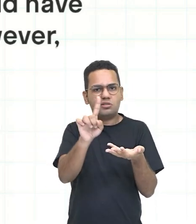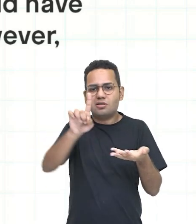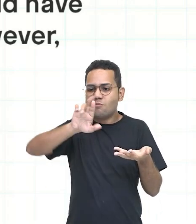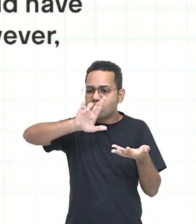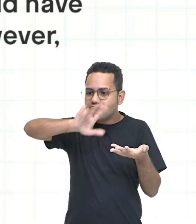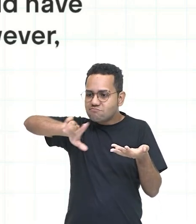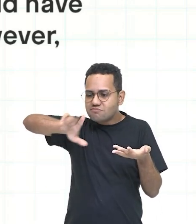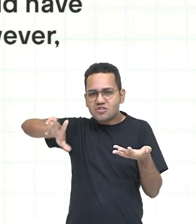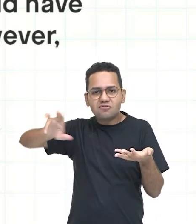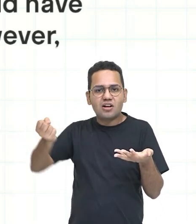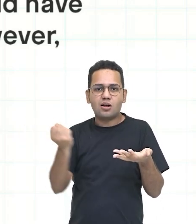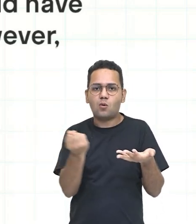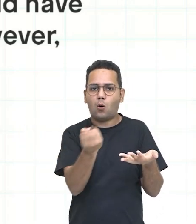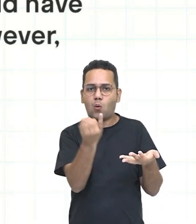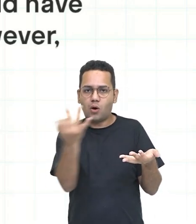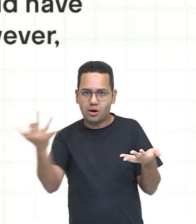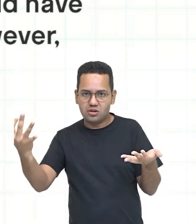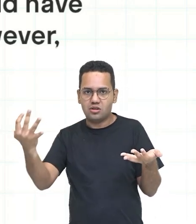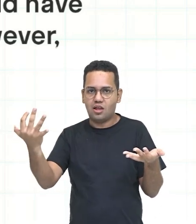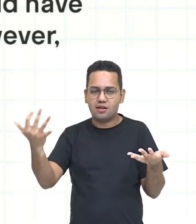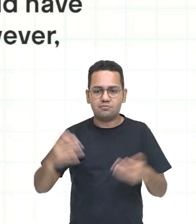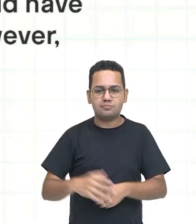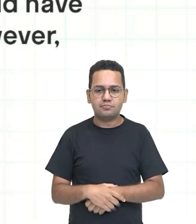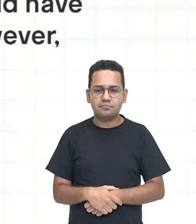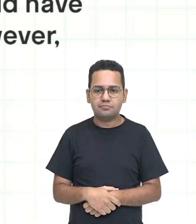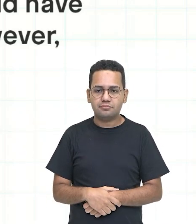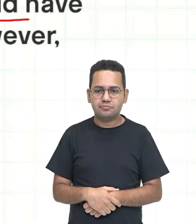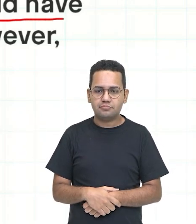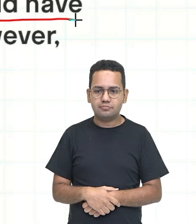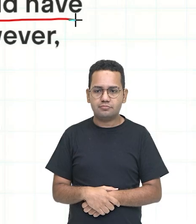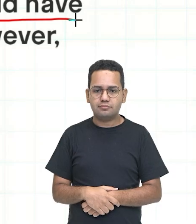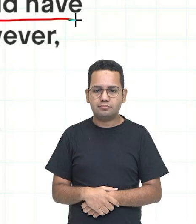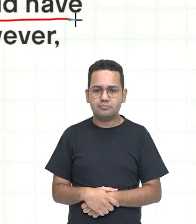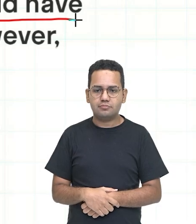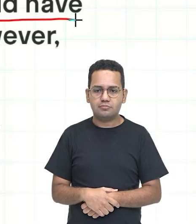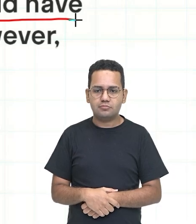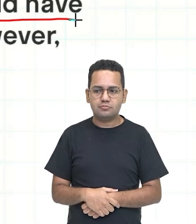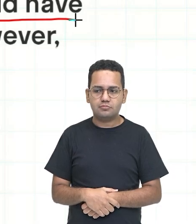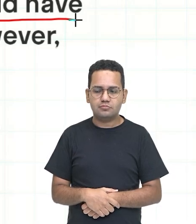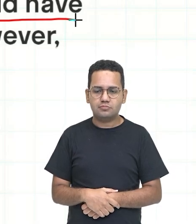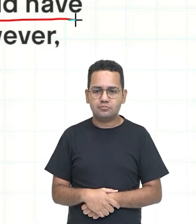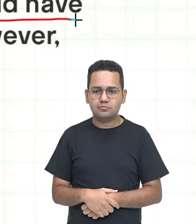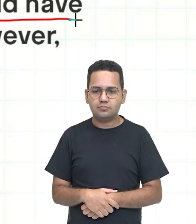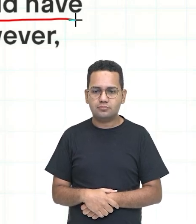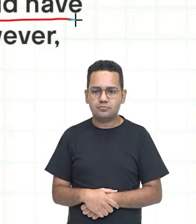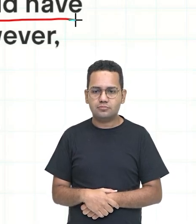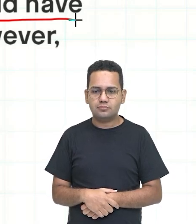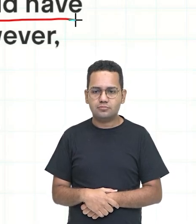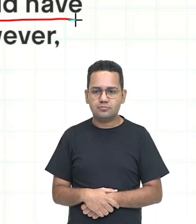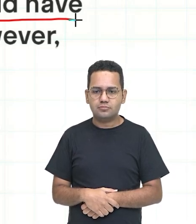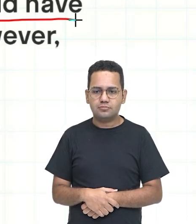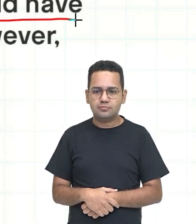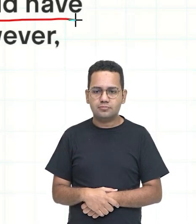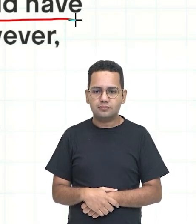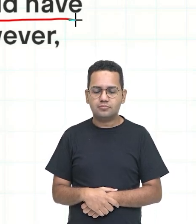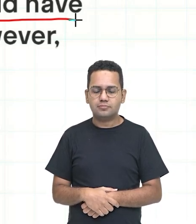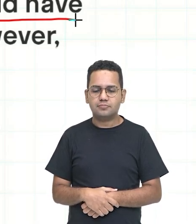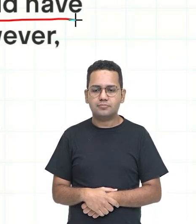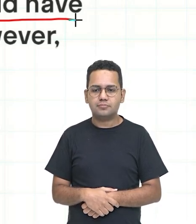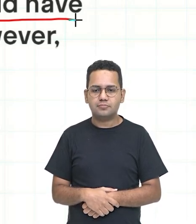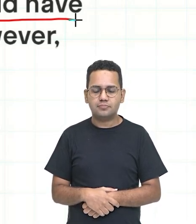existem simultaneamente. Aí aqui, these other universes could have different physical laws